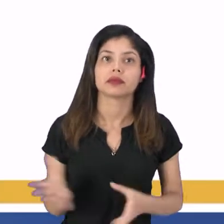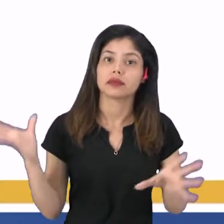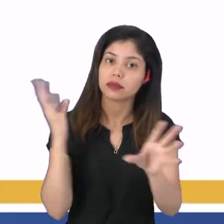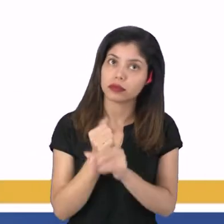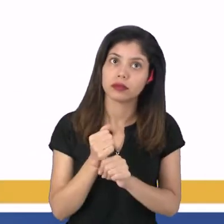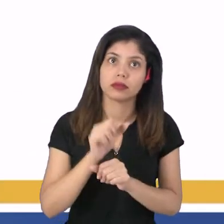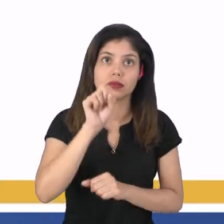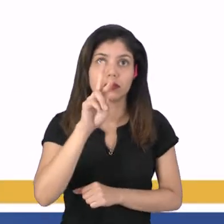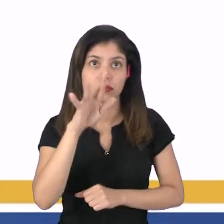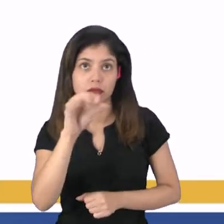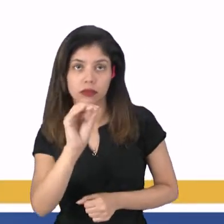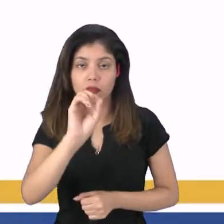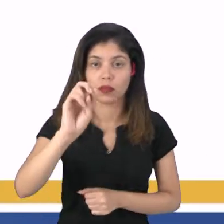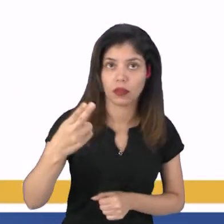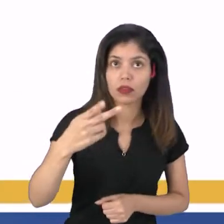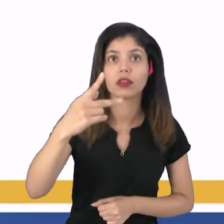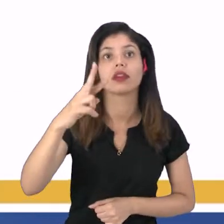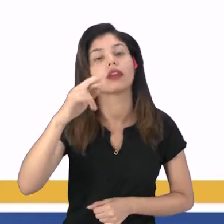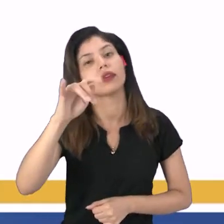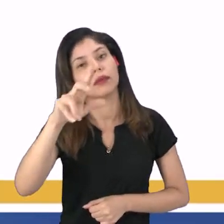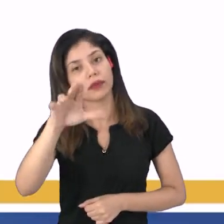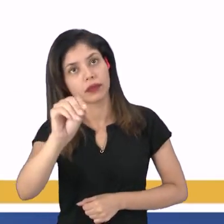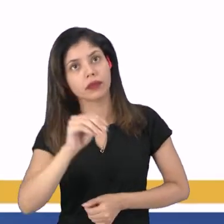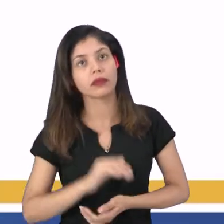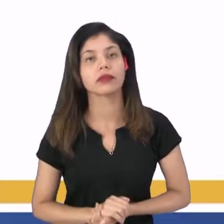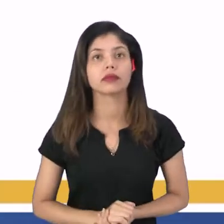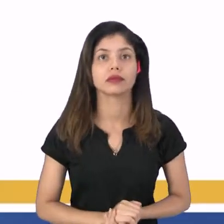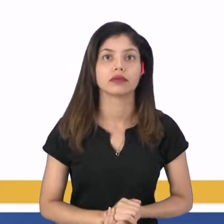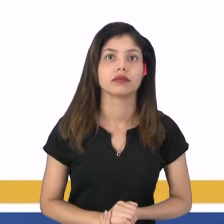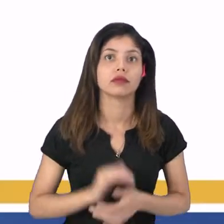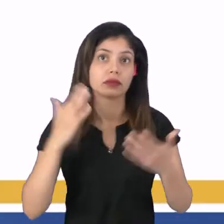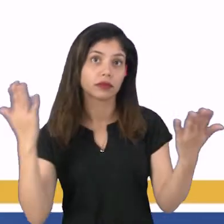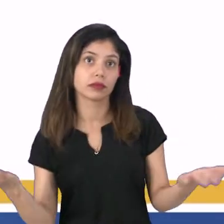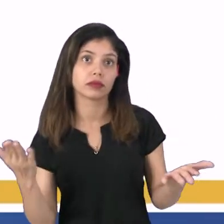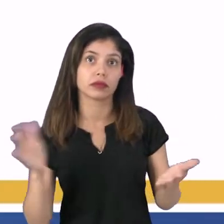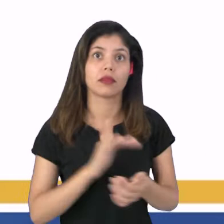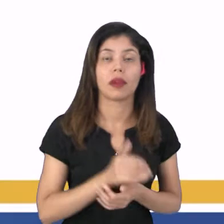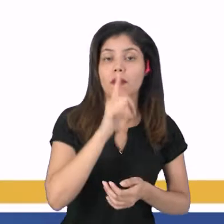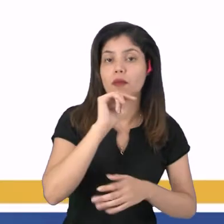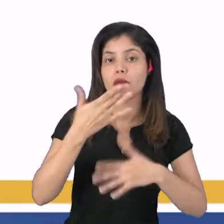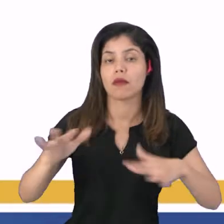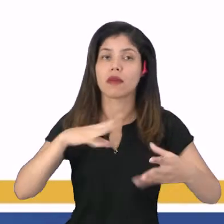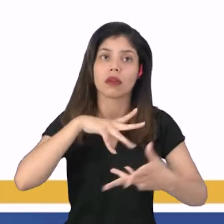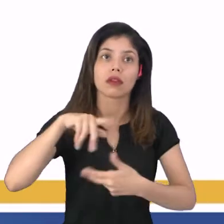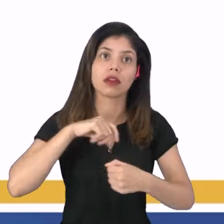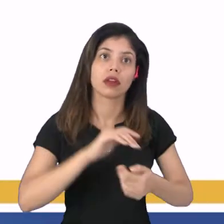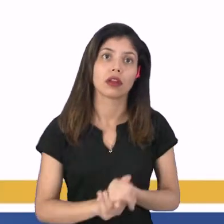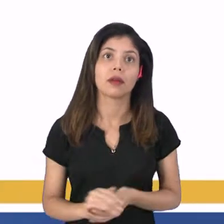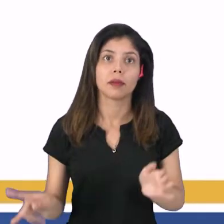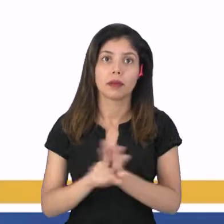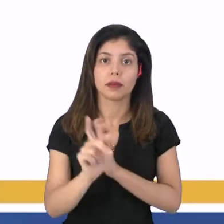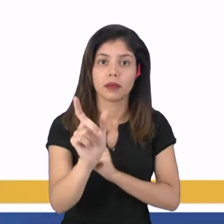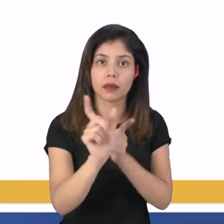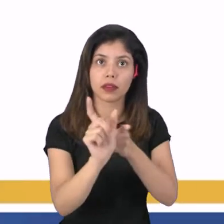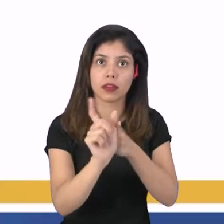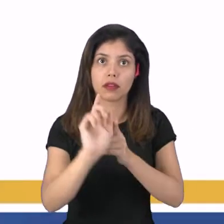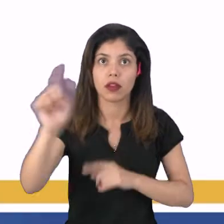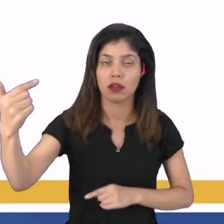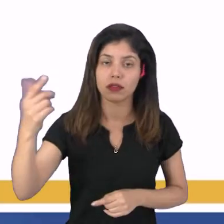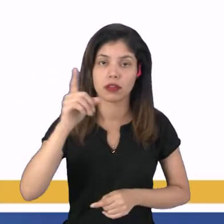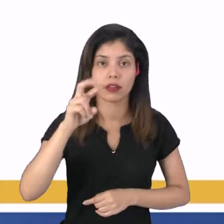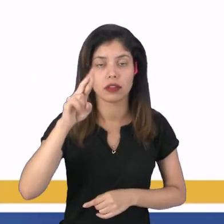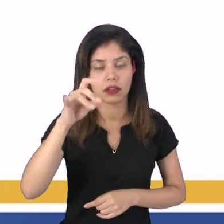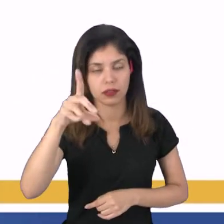meio do acréscimo de um sufixo ou prefixo. Logo, mar e terra são palavras primitivas e as